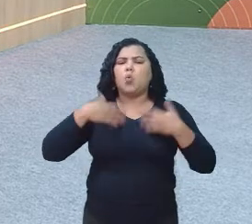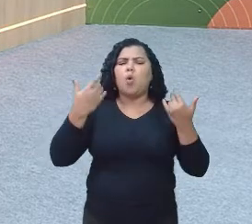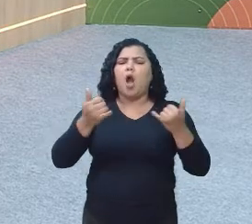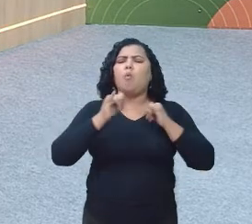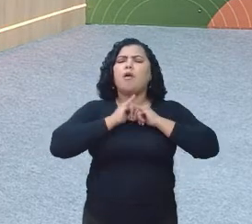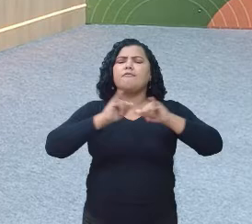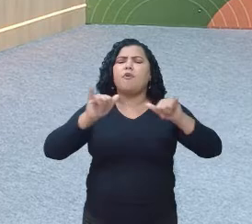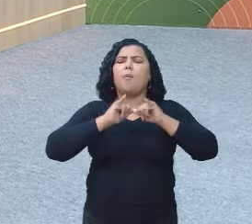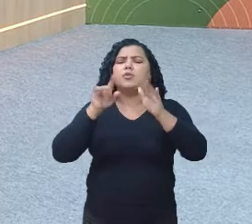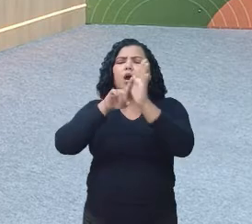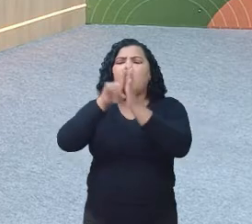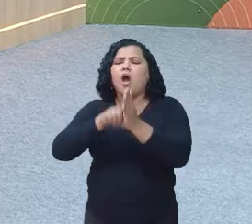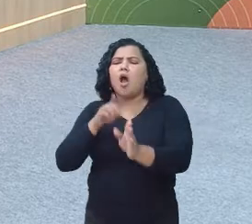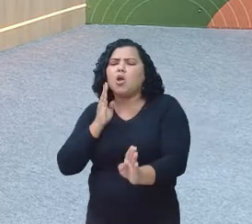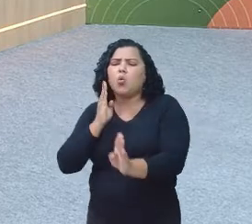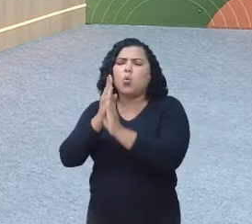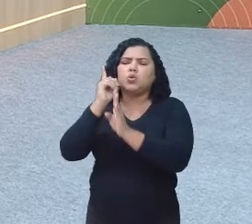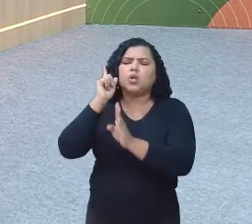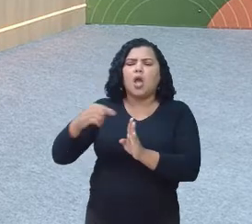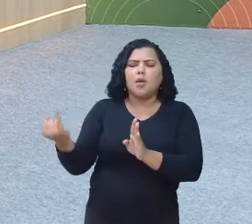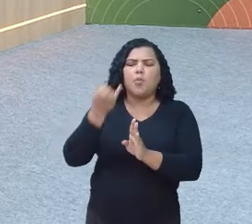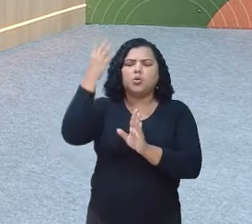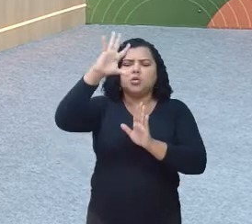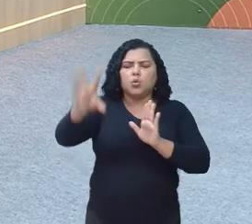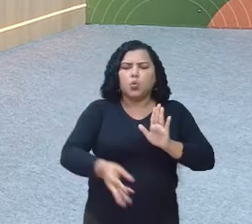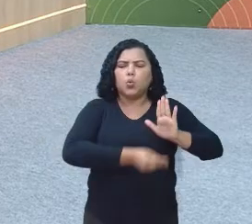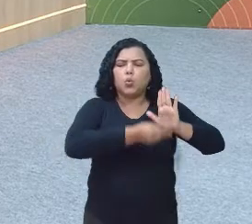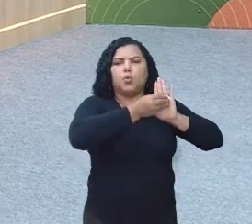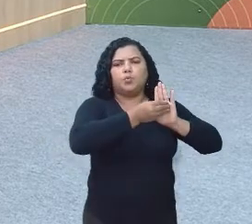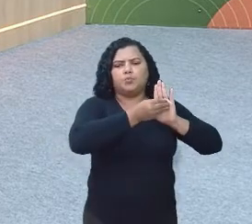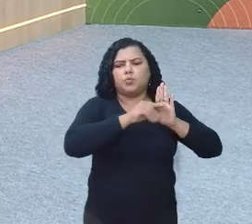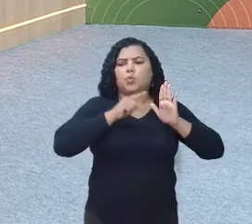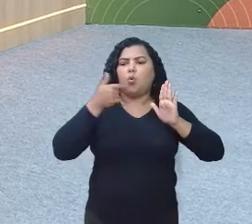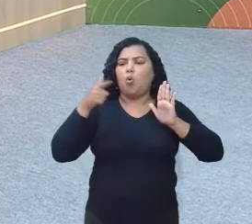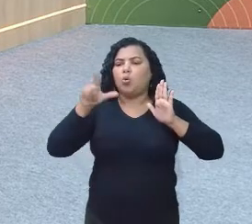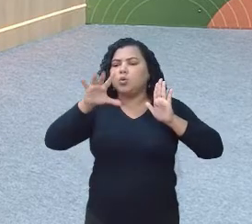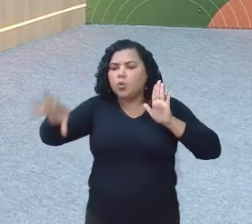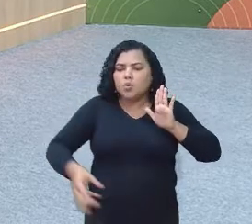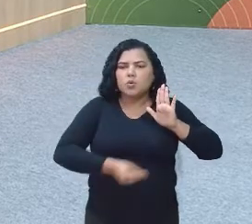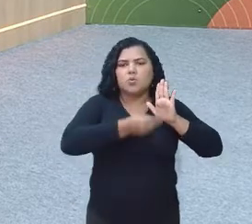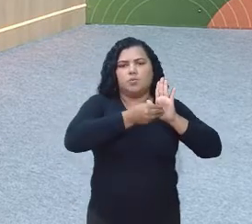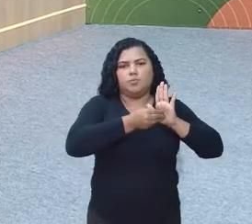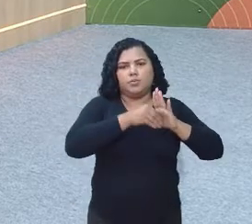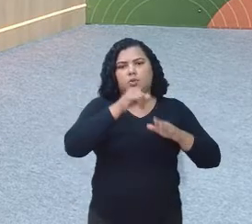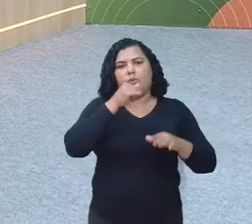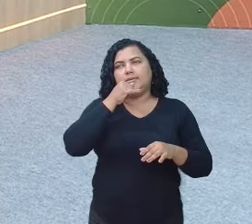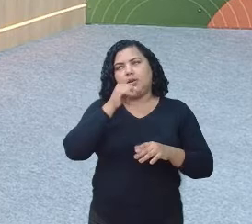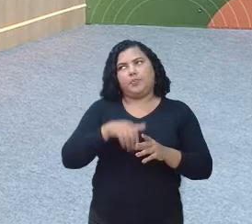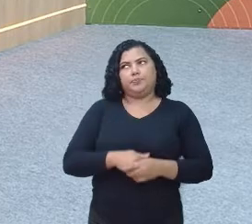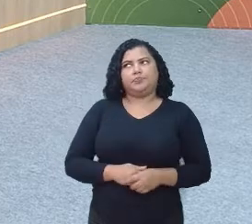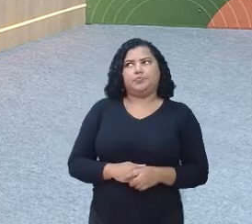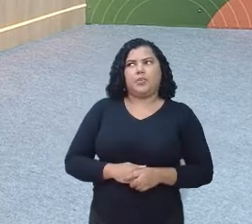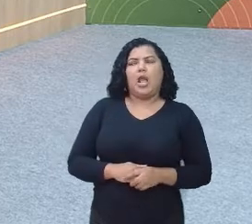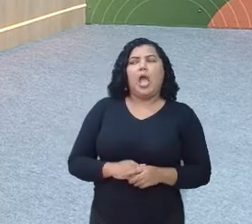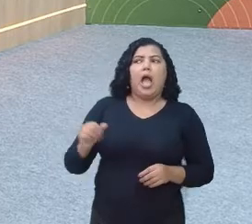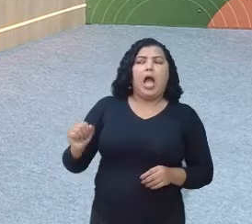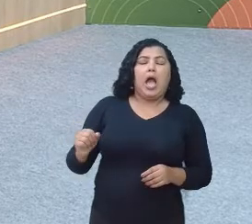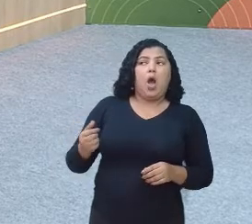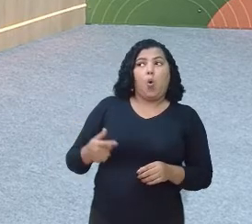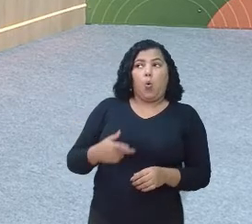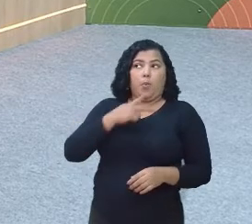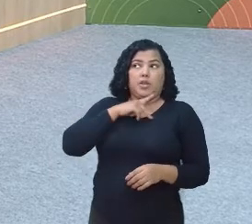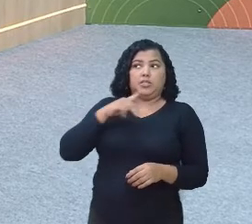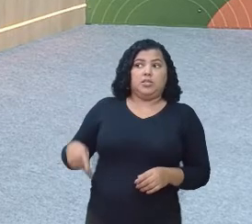se saber que esse líder político que caiu lá do outro lado do mundo era órfão, será que isso é relevante para a